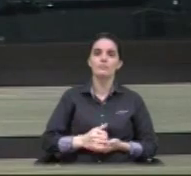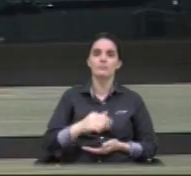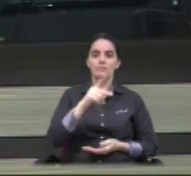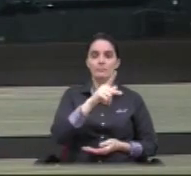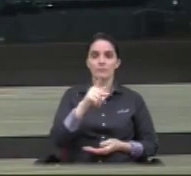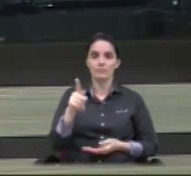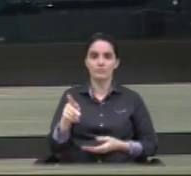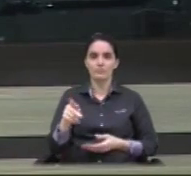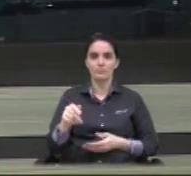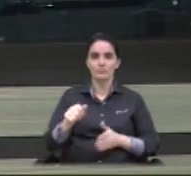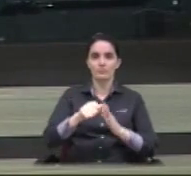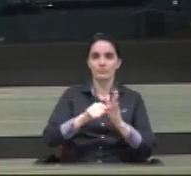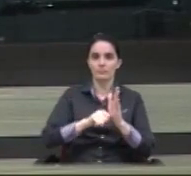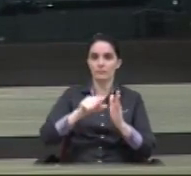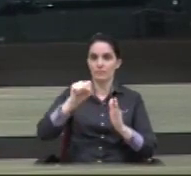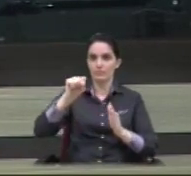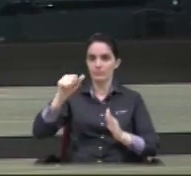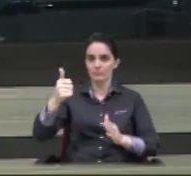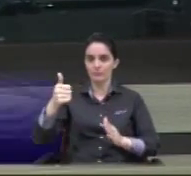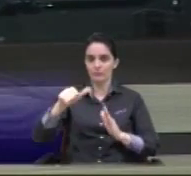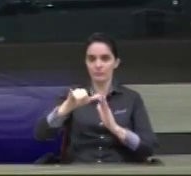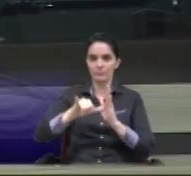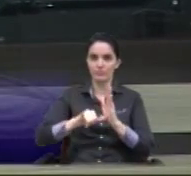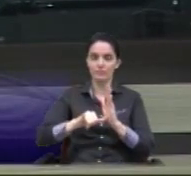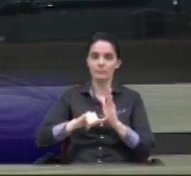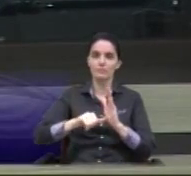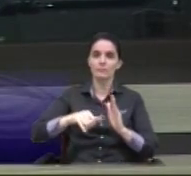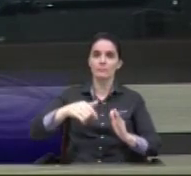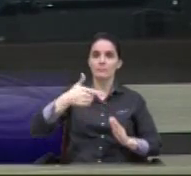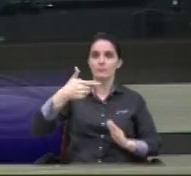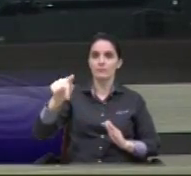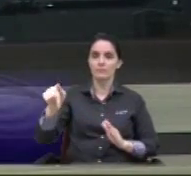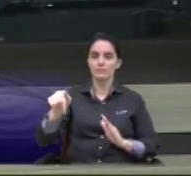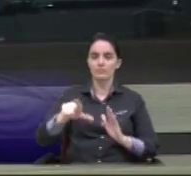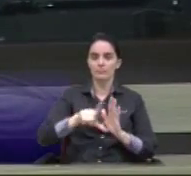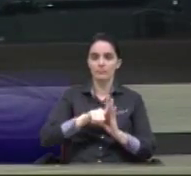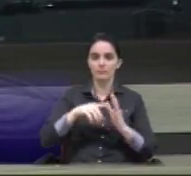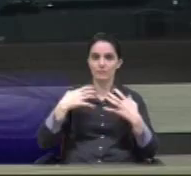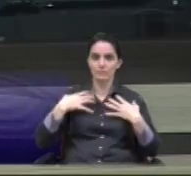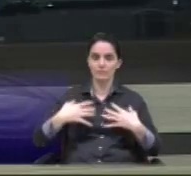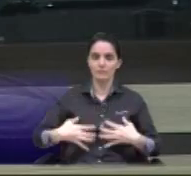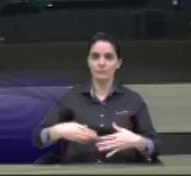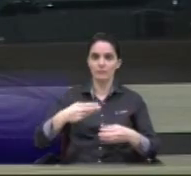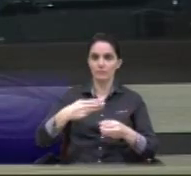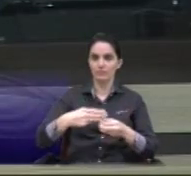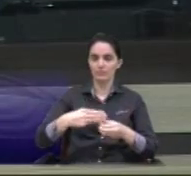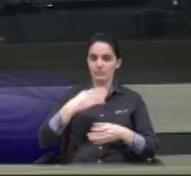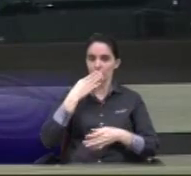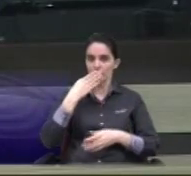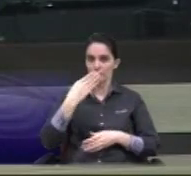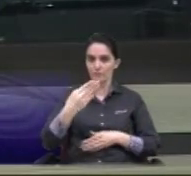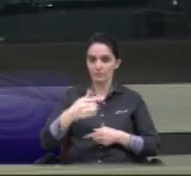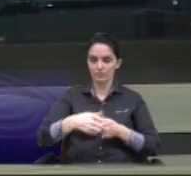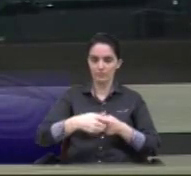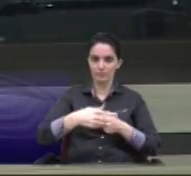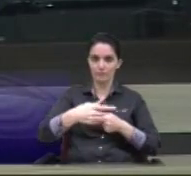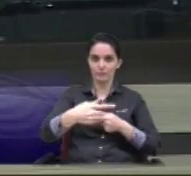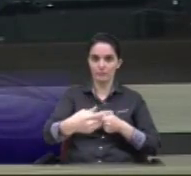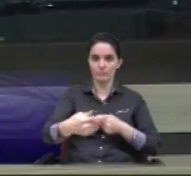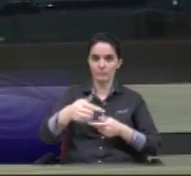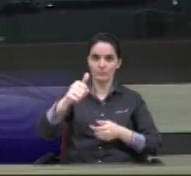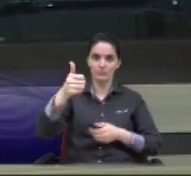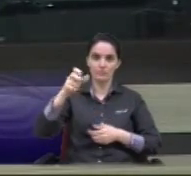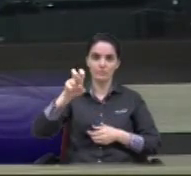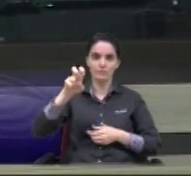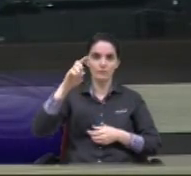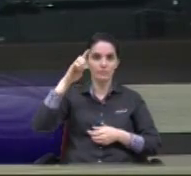com fundamento no artigo 81, inciso 27º da Lei Orgânica do Município, a fim de requerer respeitosamente a prorrogação do prazo de 15